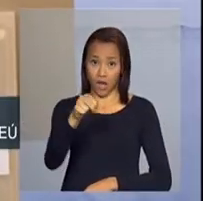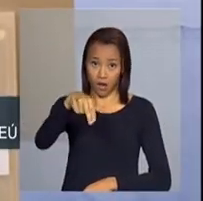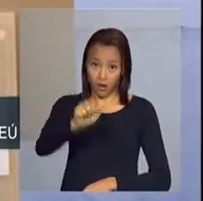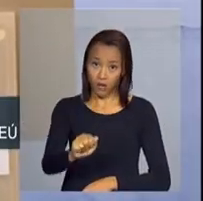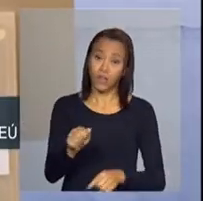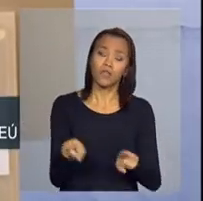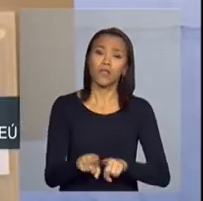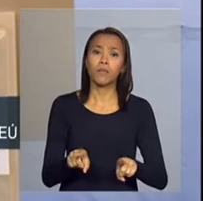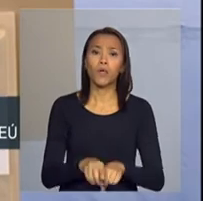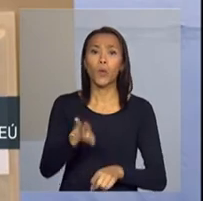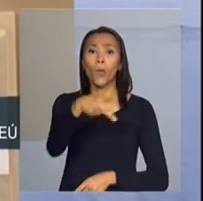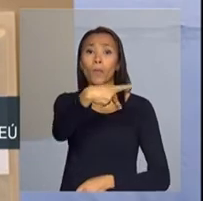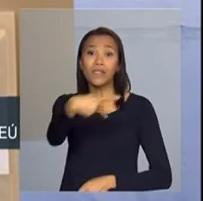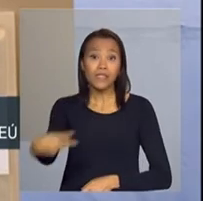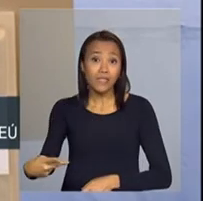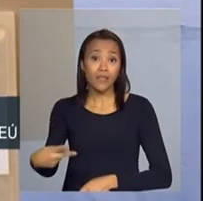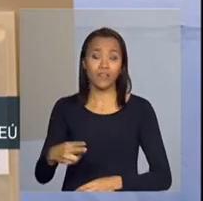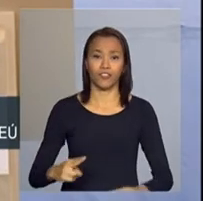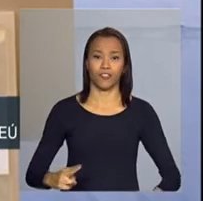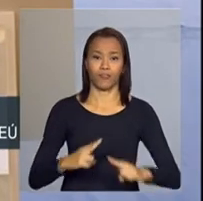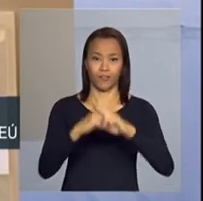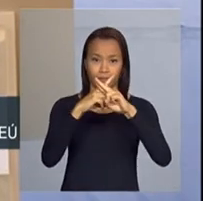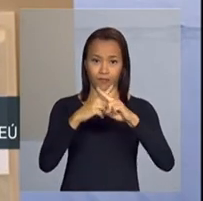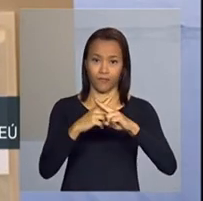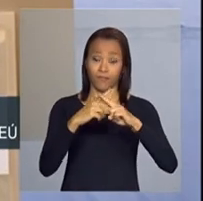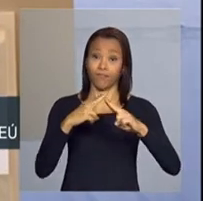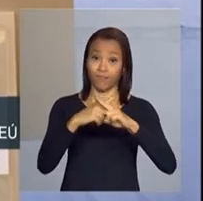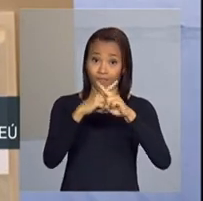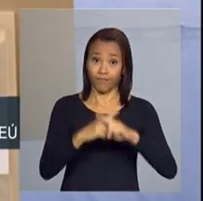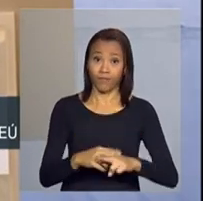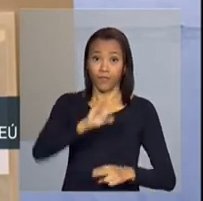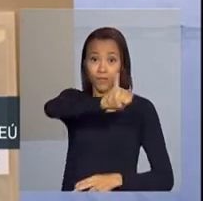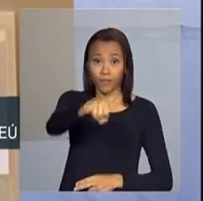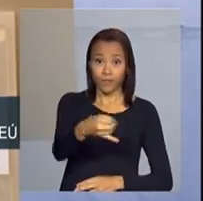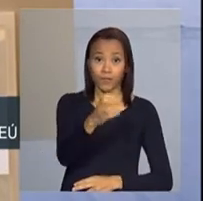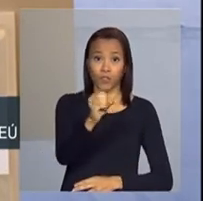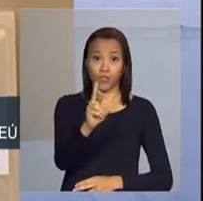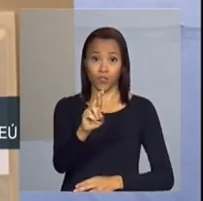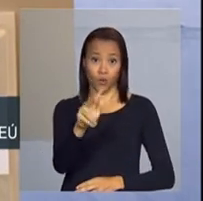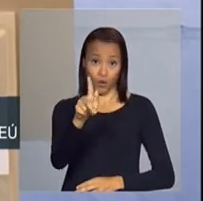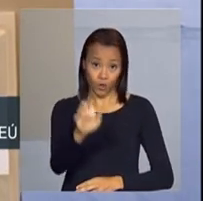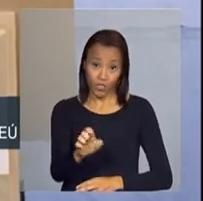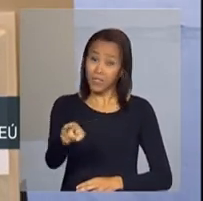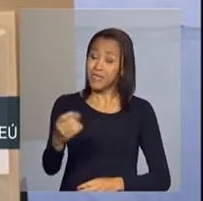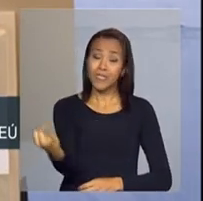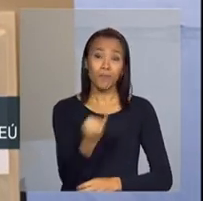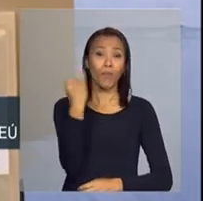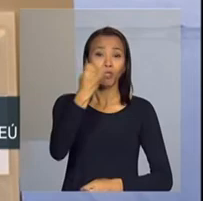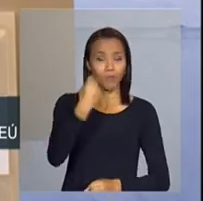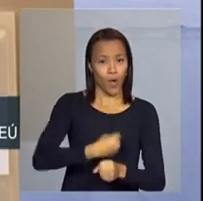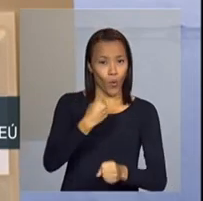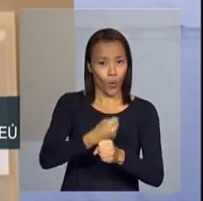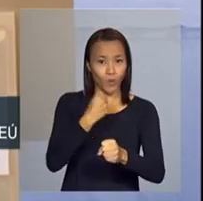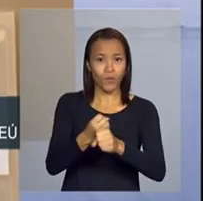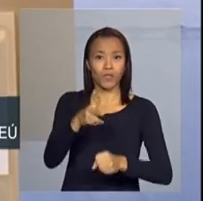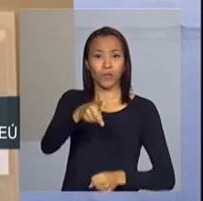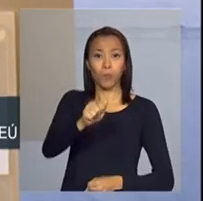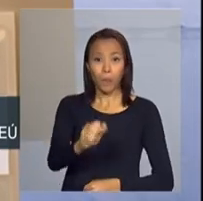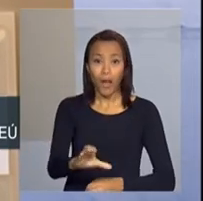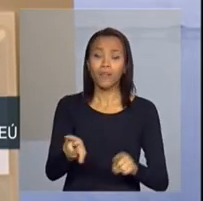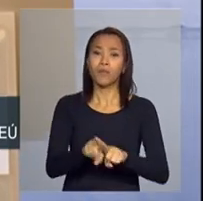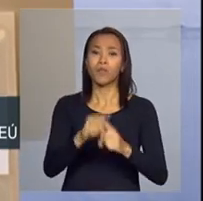o presidente da Caixa Econômica Federal, Jorge Hereda, fundamental para as obras do PAC, para o Minha Casa Minha